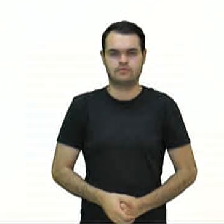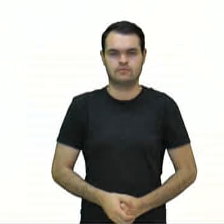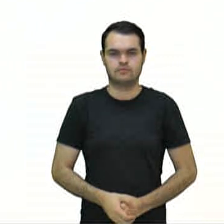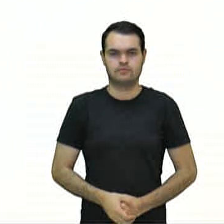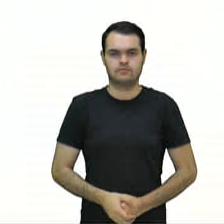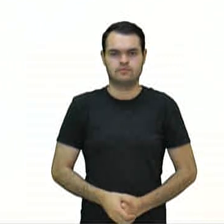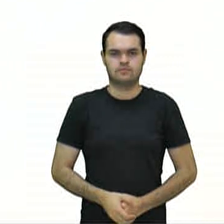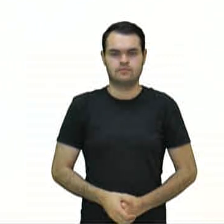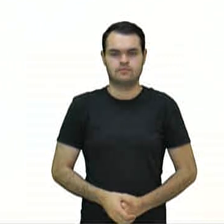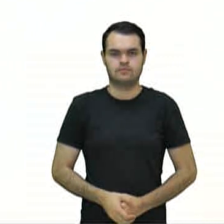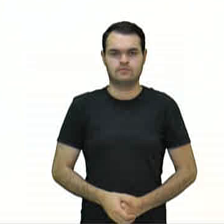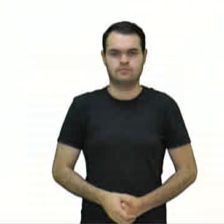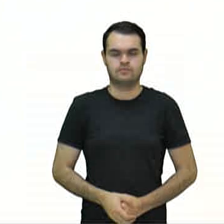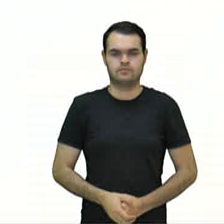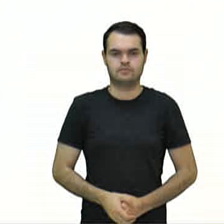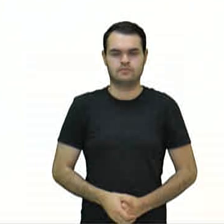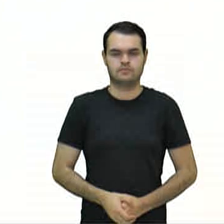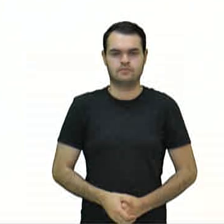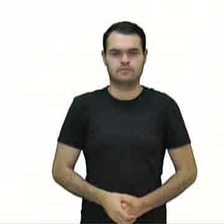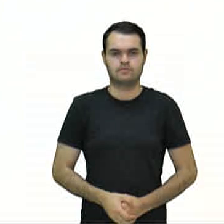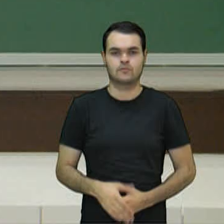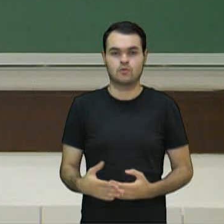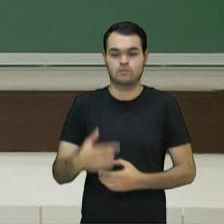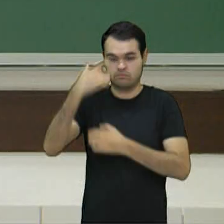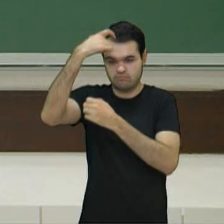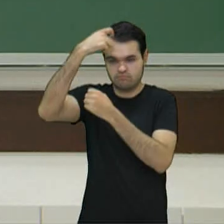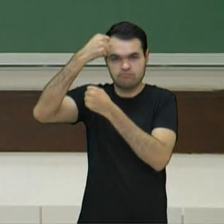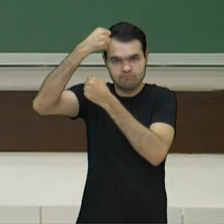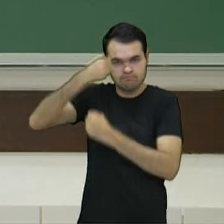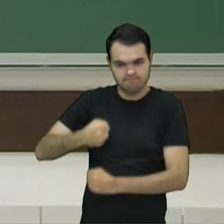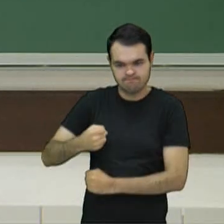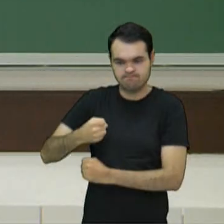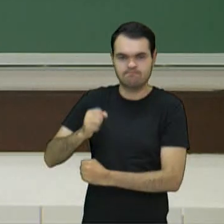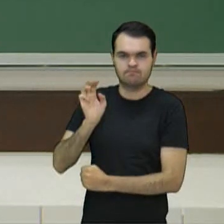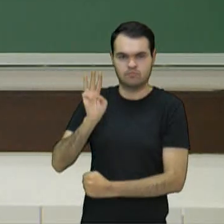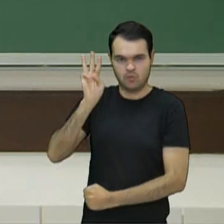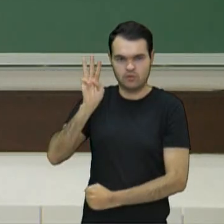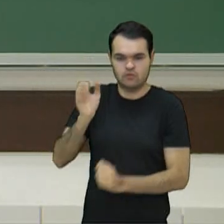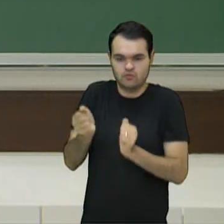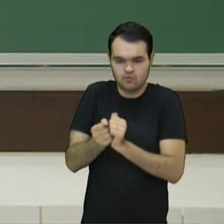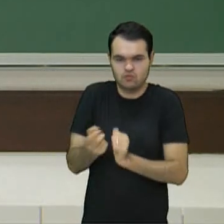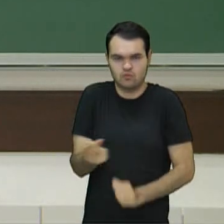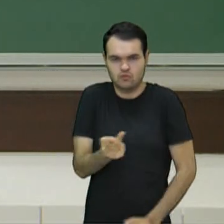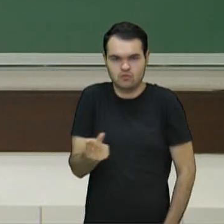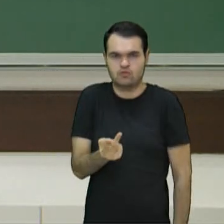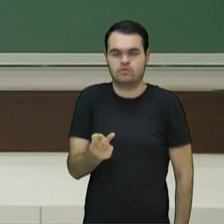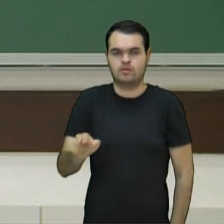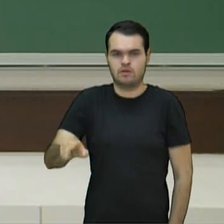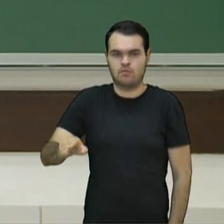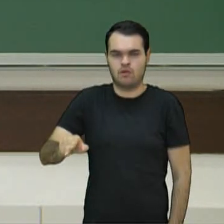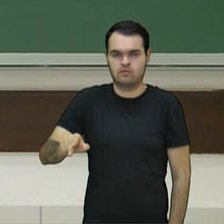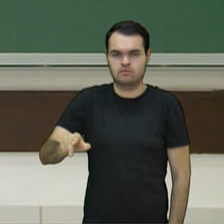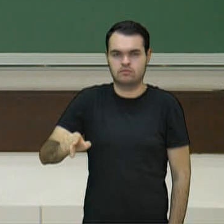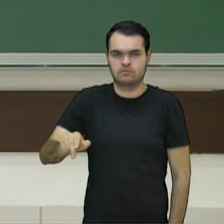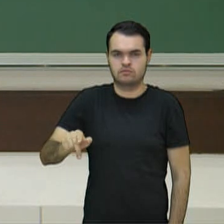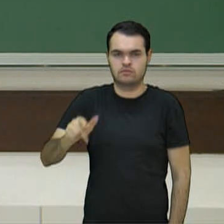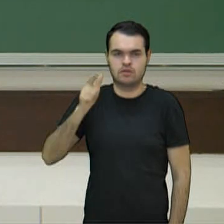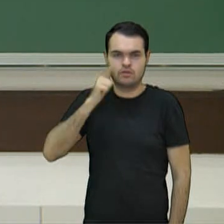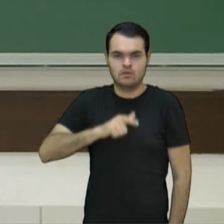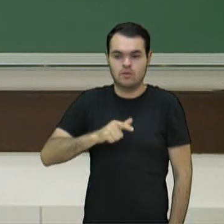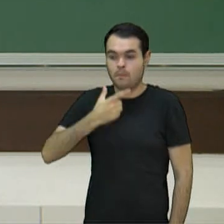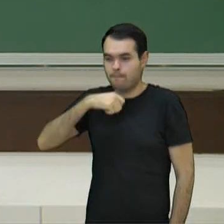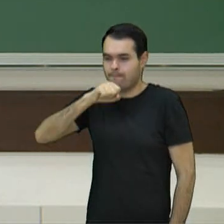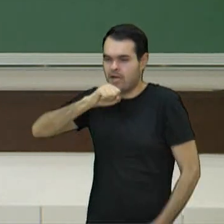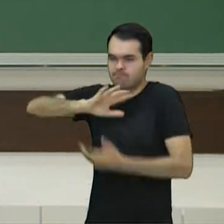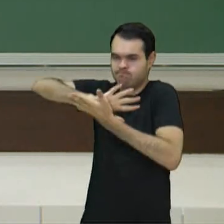fish spear. Então, quando Poseidon, junto com os irmãos, eles conseguiram derrotar o